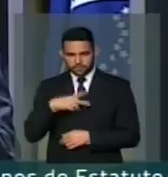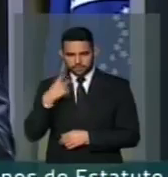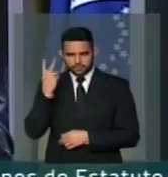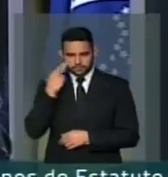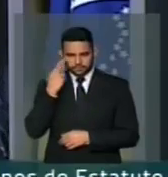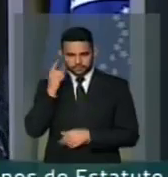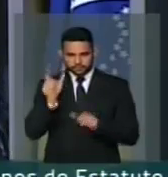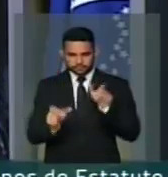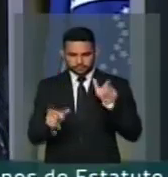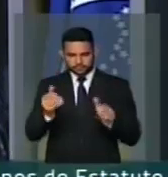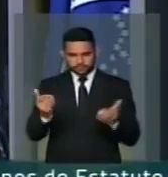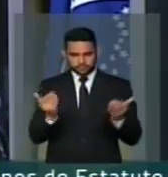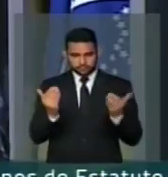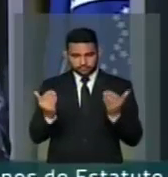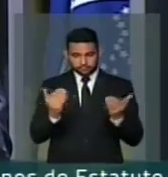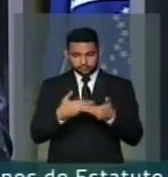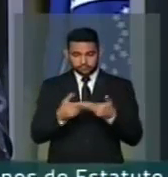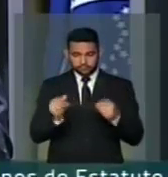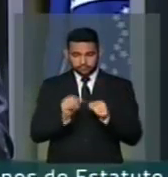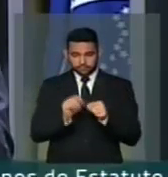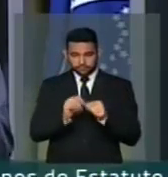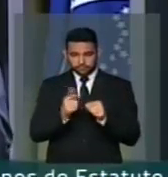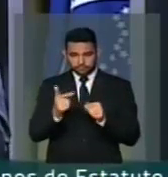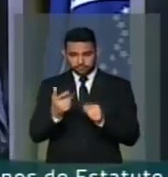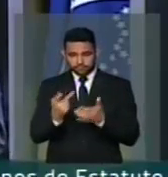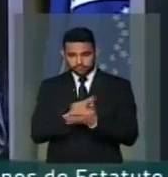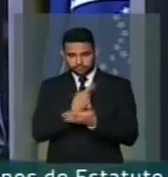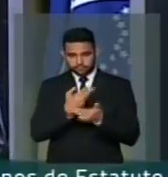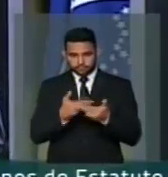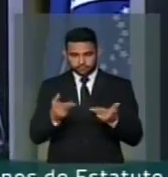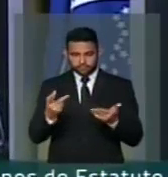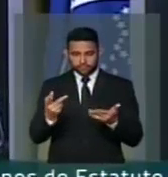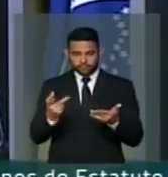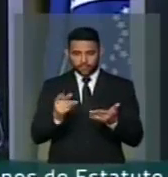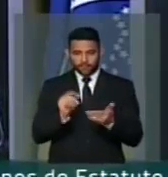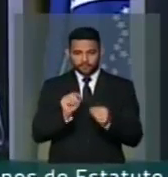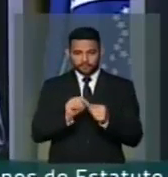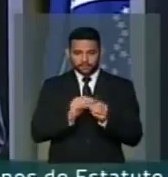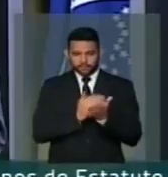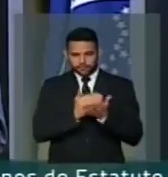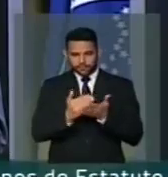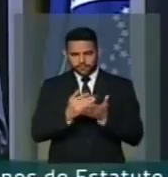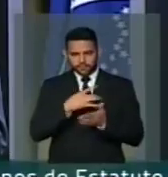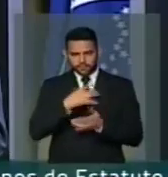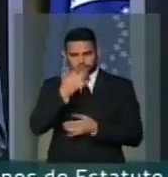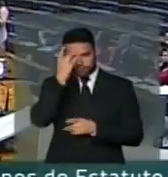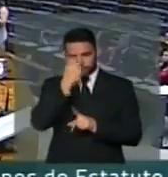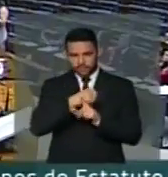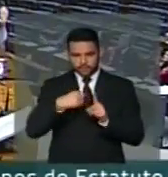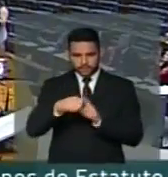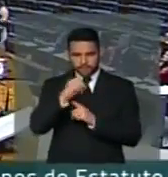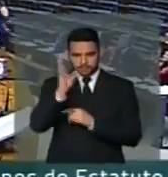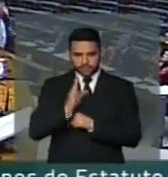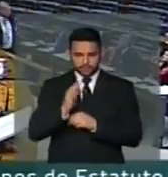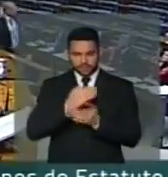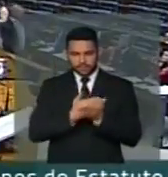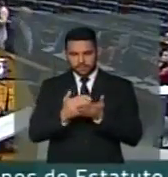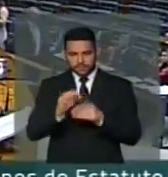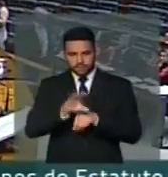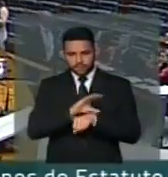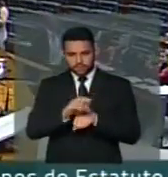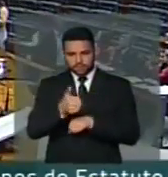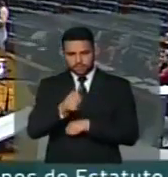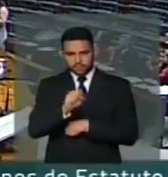normal. Isso não se deu por obra do acaso, foi fruto do amadurecimento da sociedade brasileira a partir da